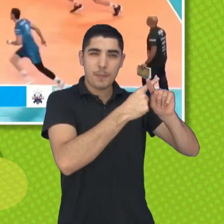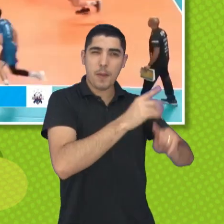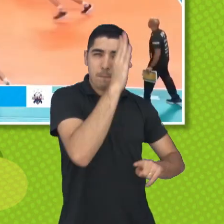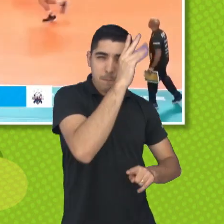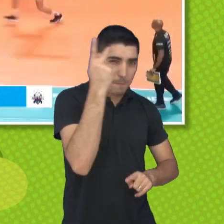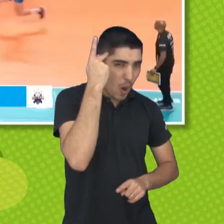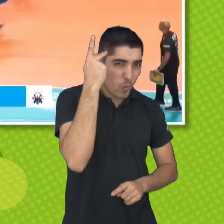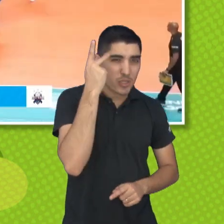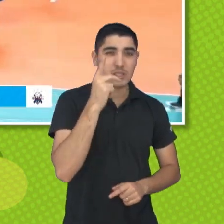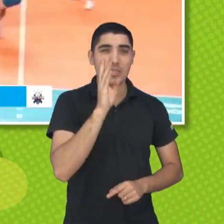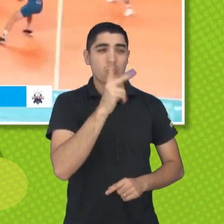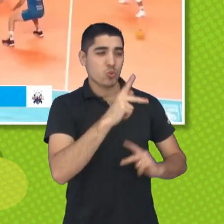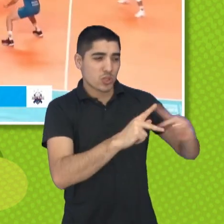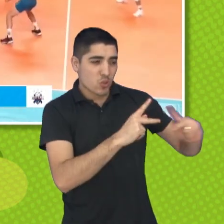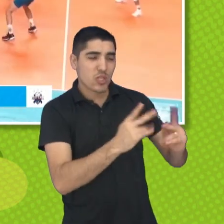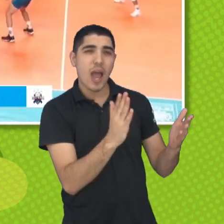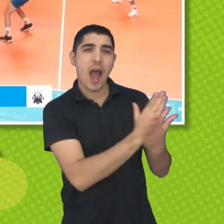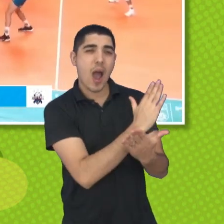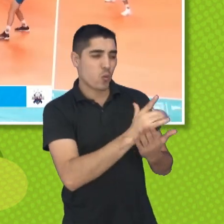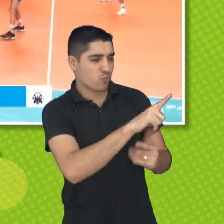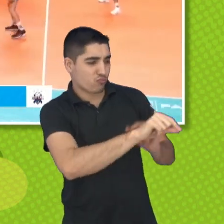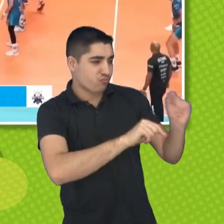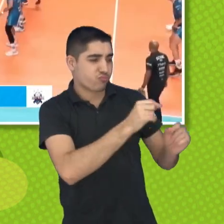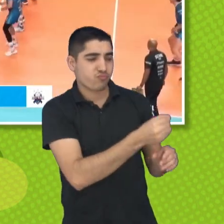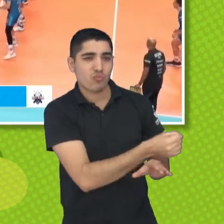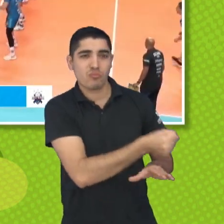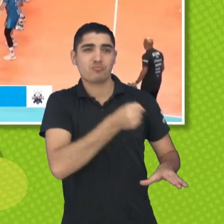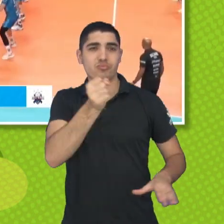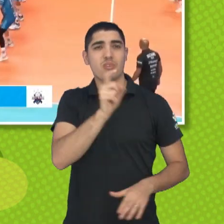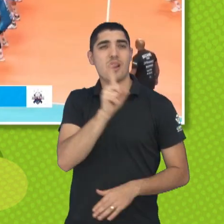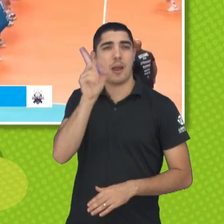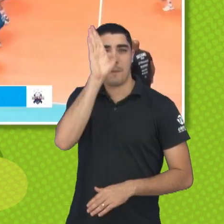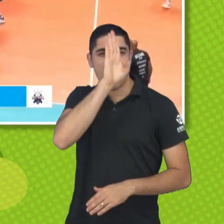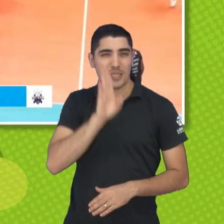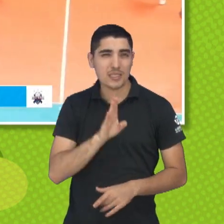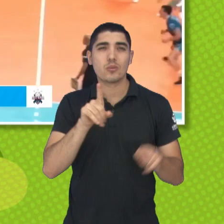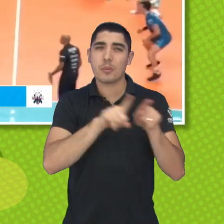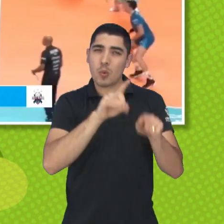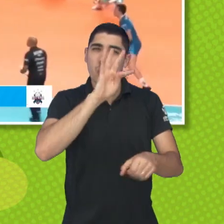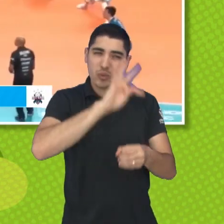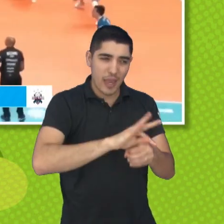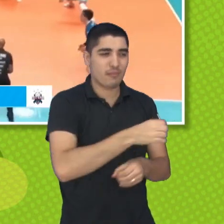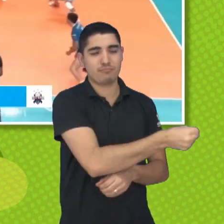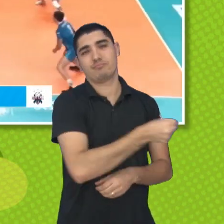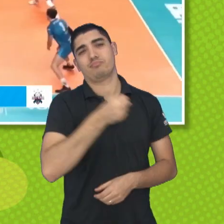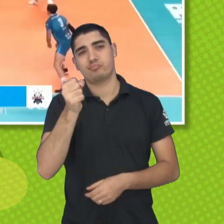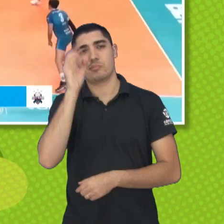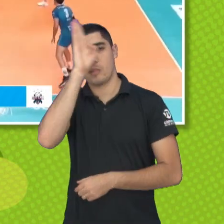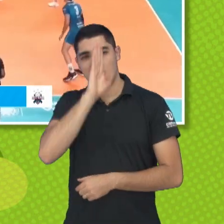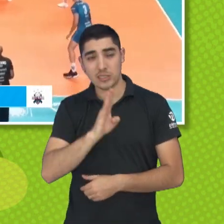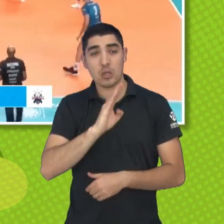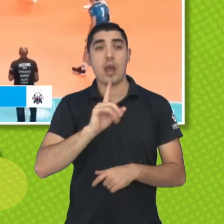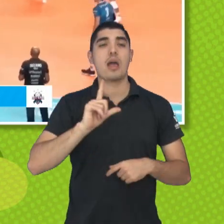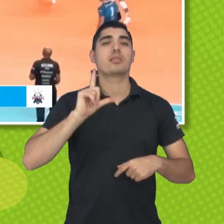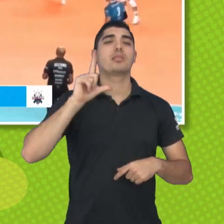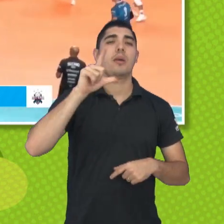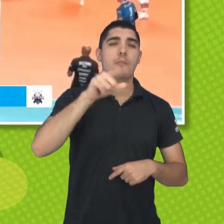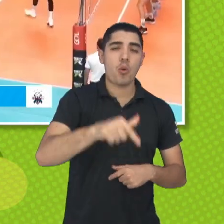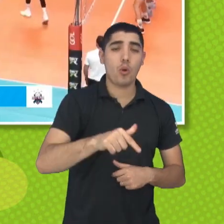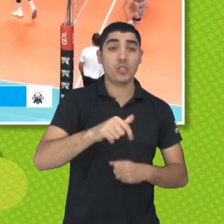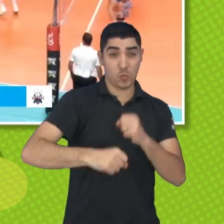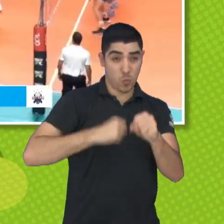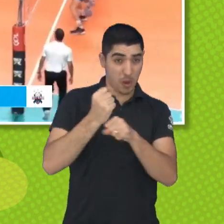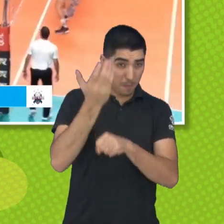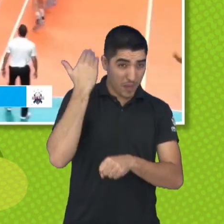Campeonato do Paulista vai para a Seleção Brasileira, e aí no final é que o São José começa a pegar um pouco mais de